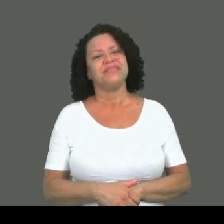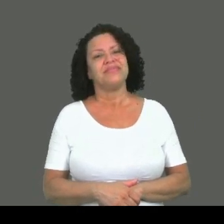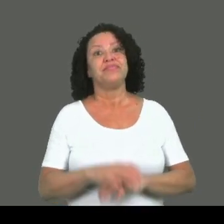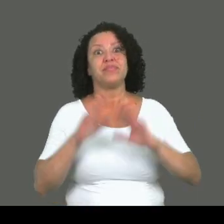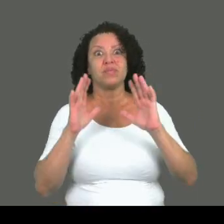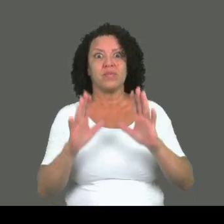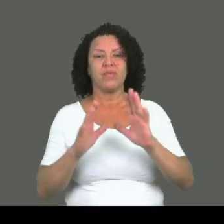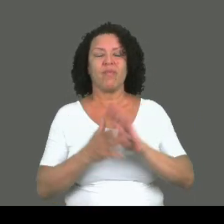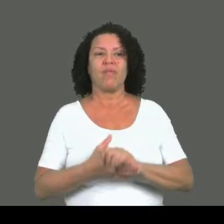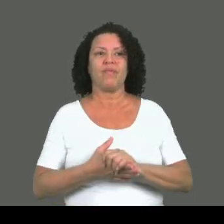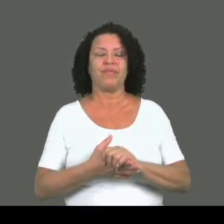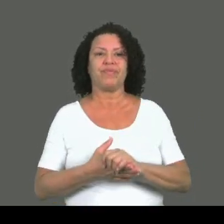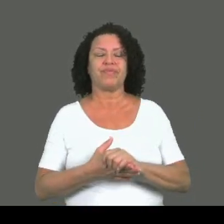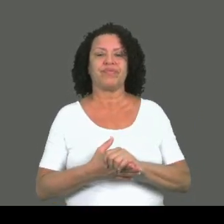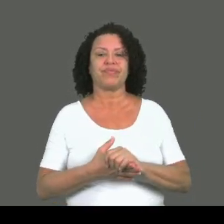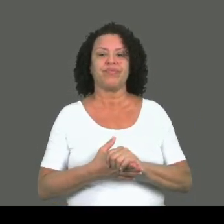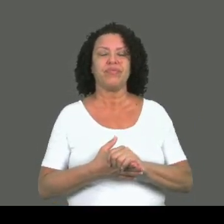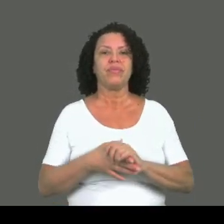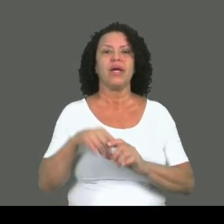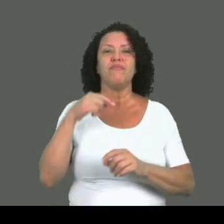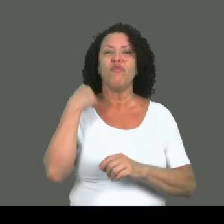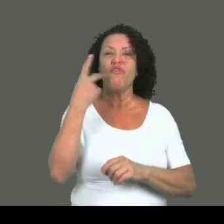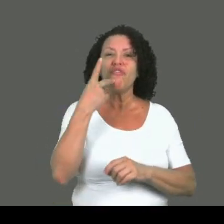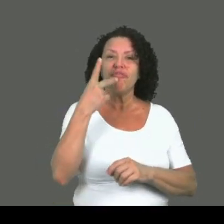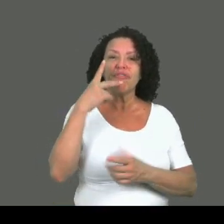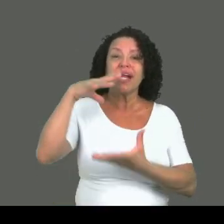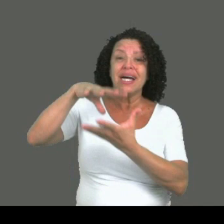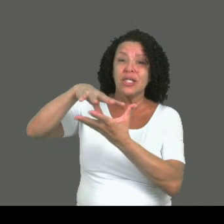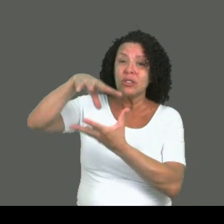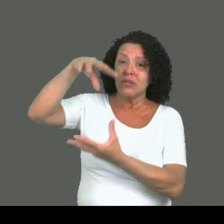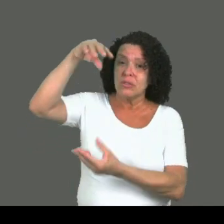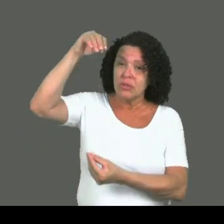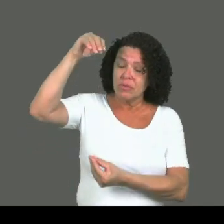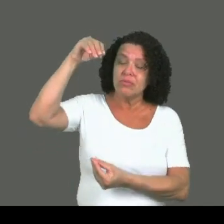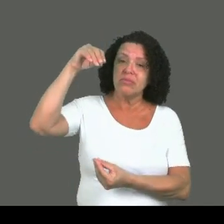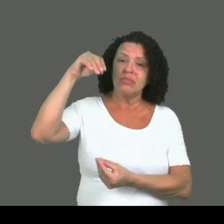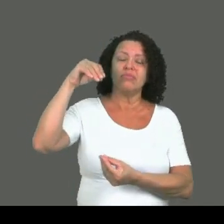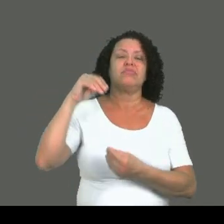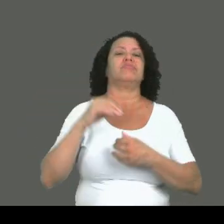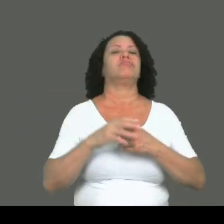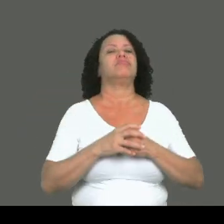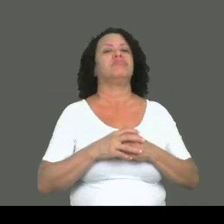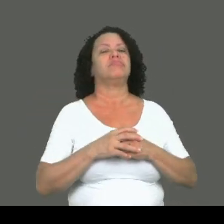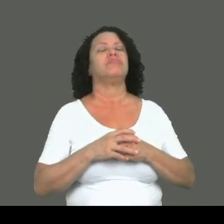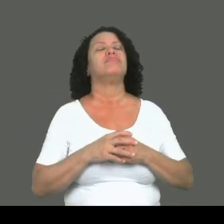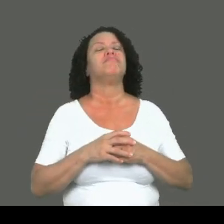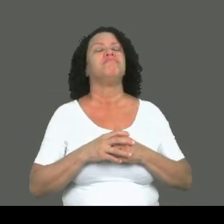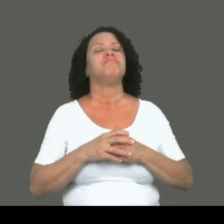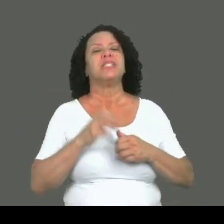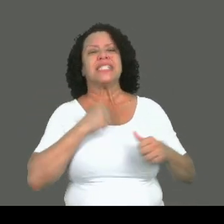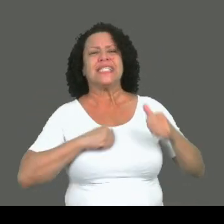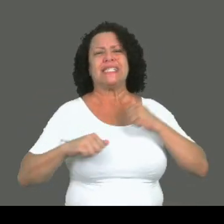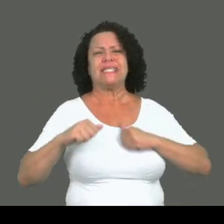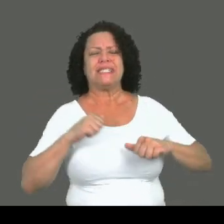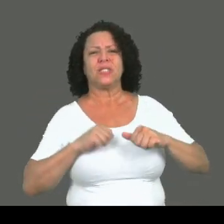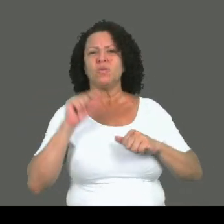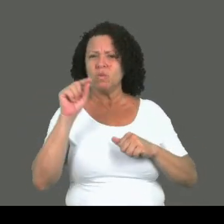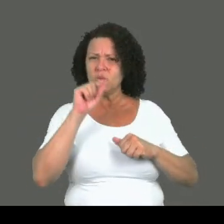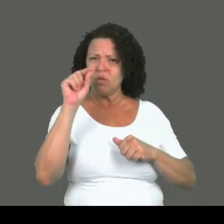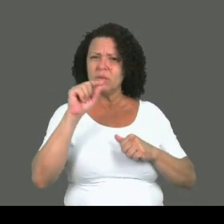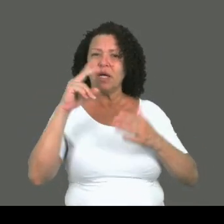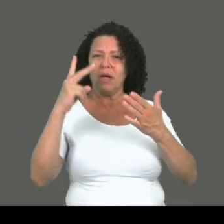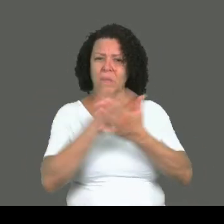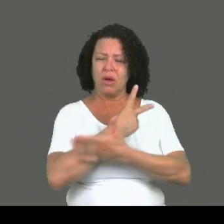Mas do ponto de vista espiritual, quer dizer, quais são as causas da ansiedade?